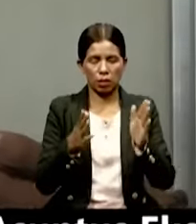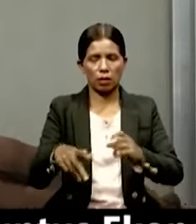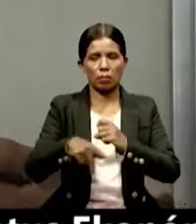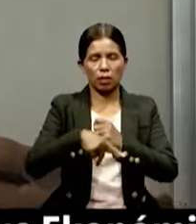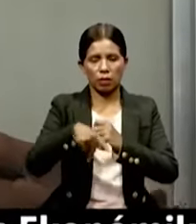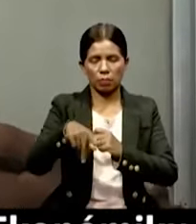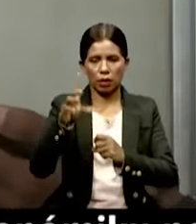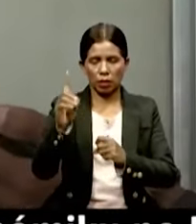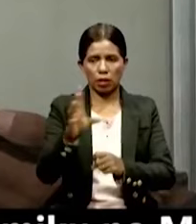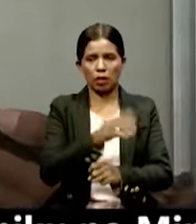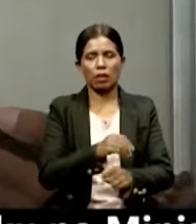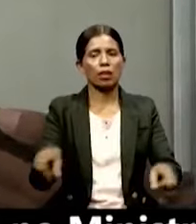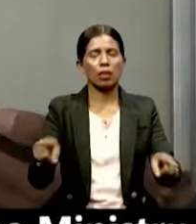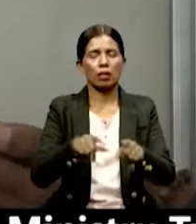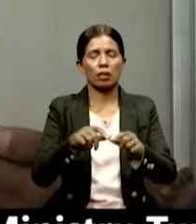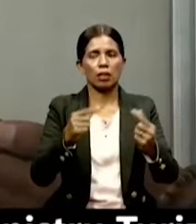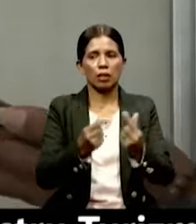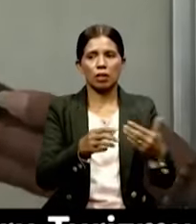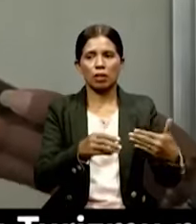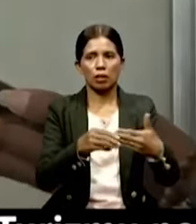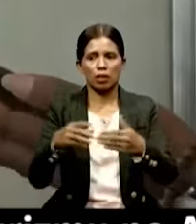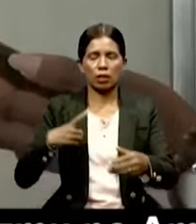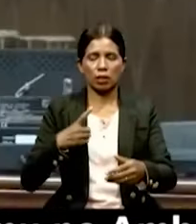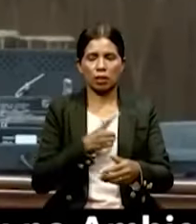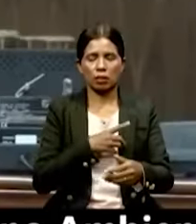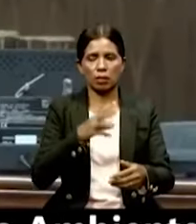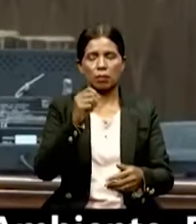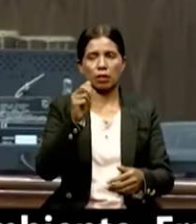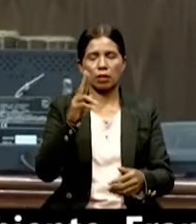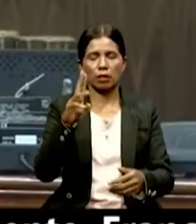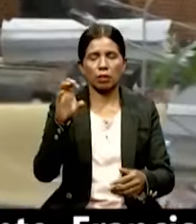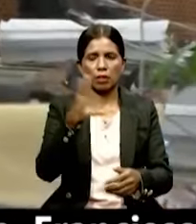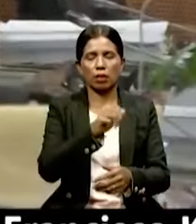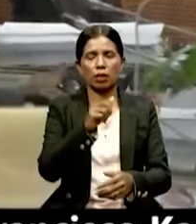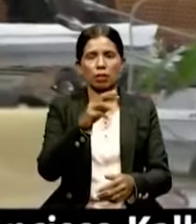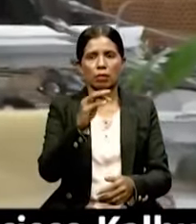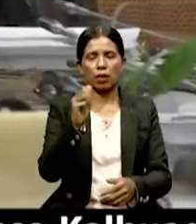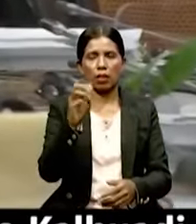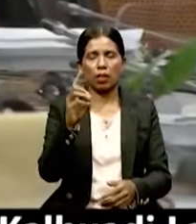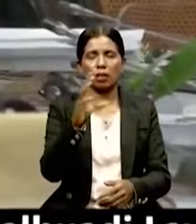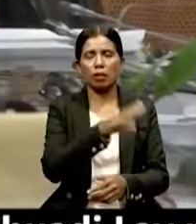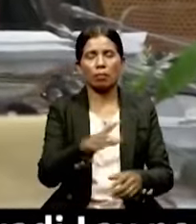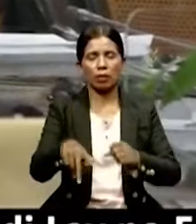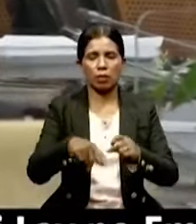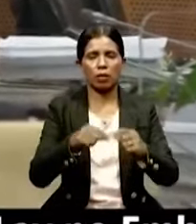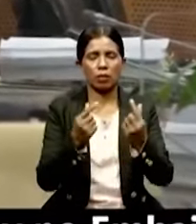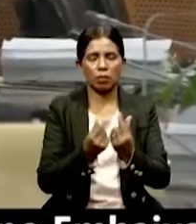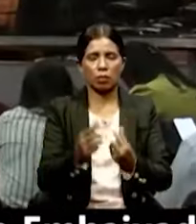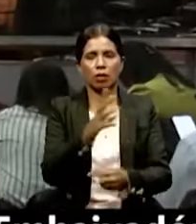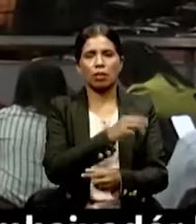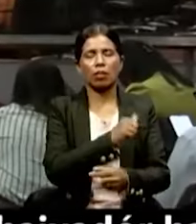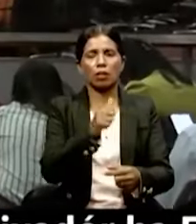PD Rasik Anisan Pakote A, lidera husi deputado Manuel Noronha, ho Armando Lopes, no Pakote B, Armando Lopes,